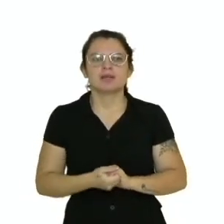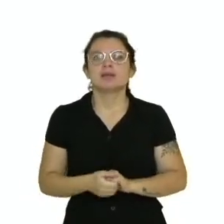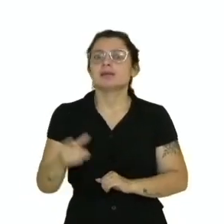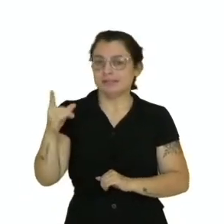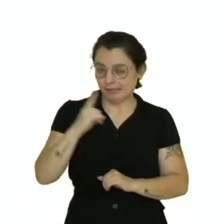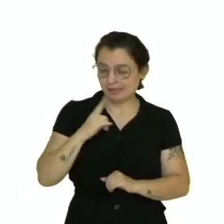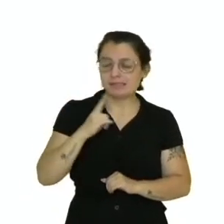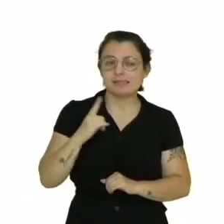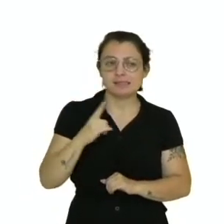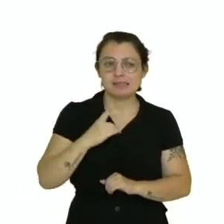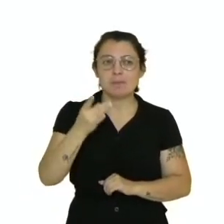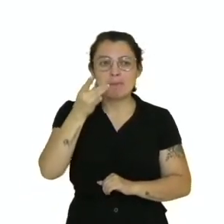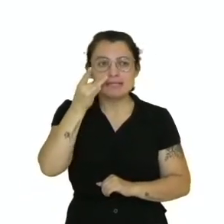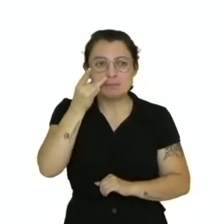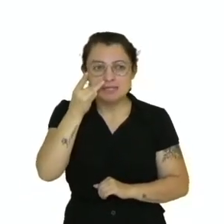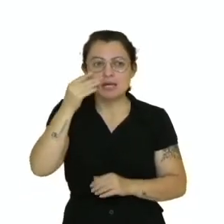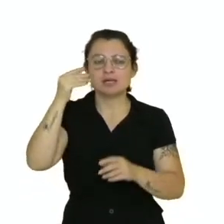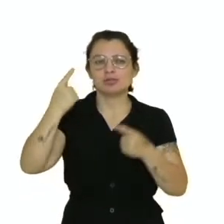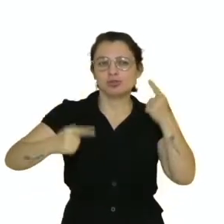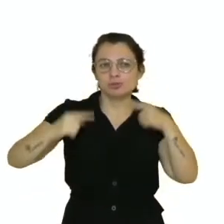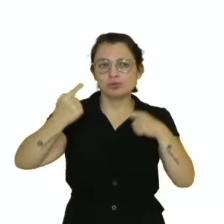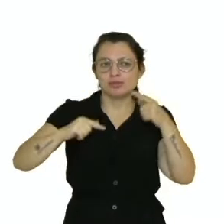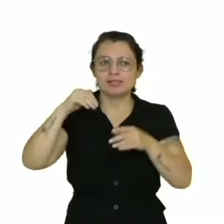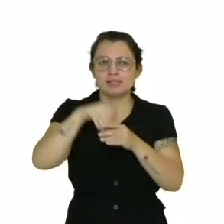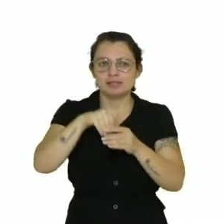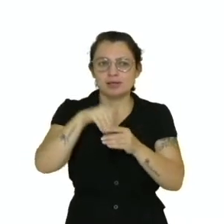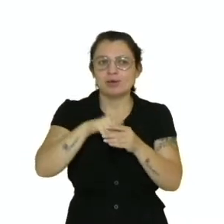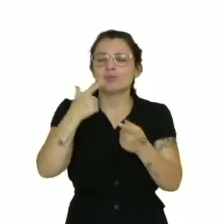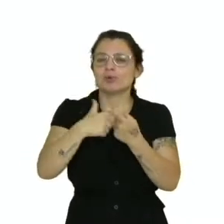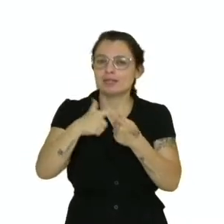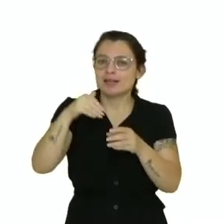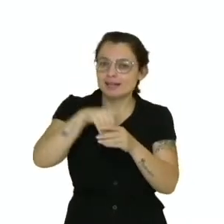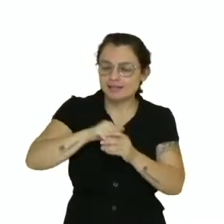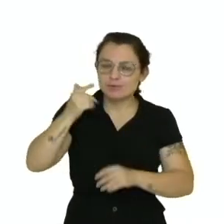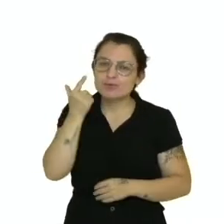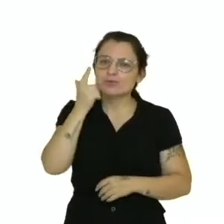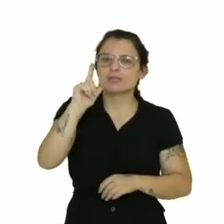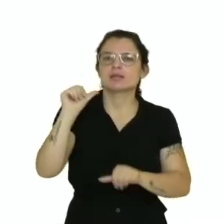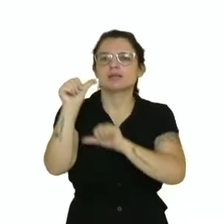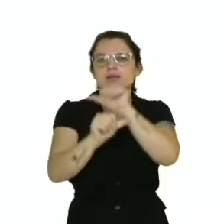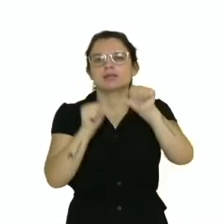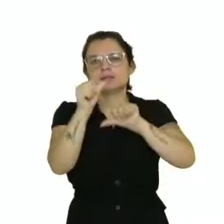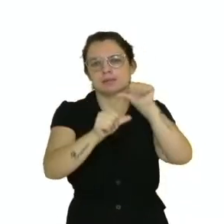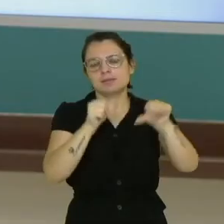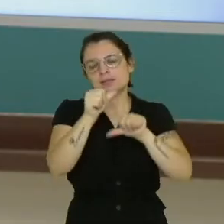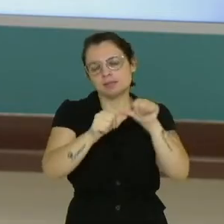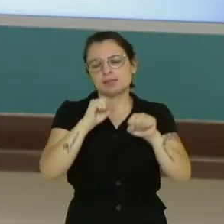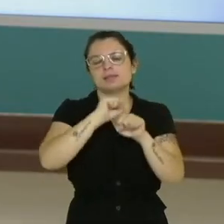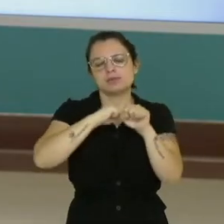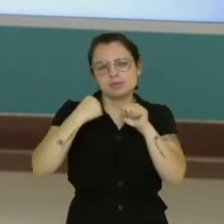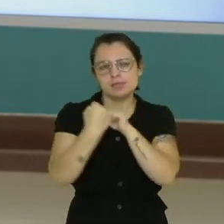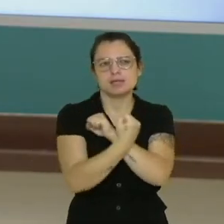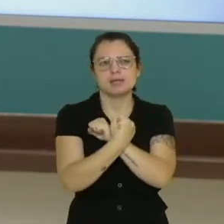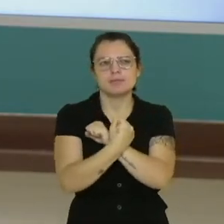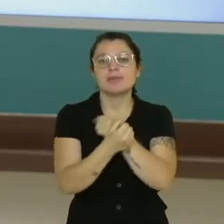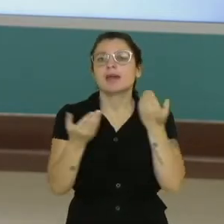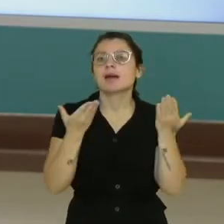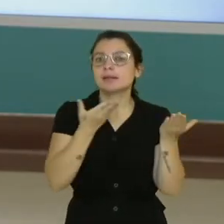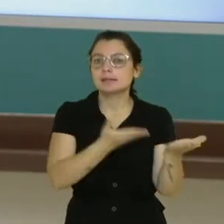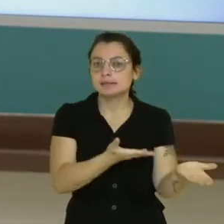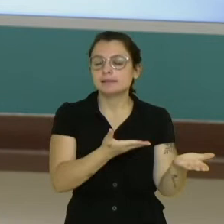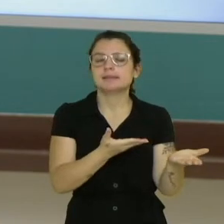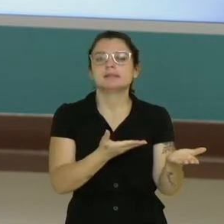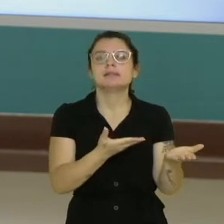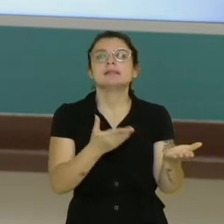Participavam das disputas eleitorais, pois para eles a eleição era um meio de conseguir a transformação da sociedade. Nesse caso aqui, você vai